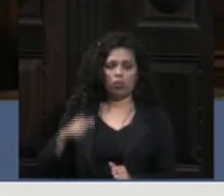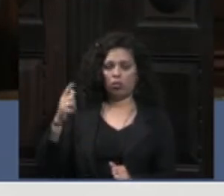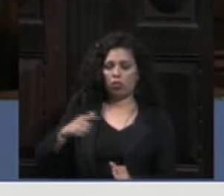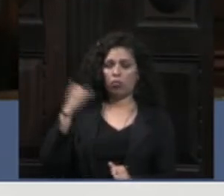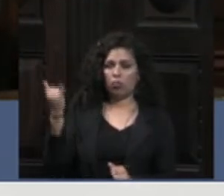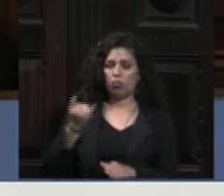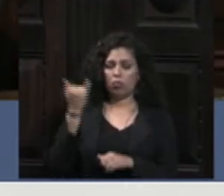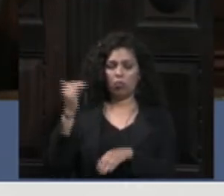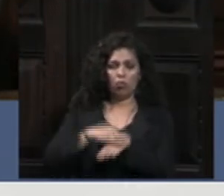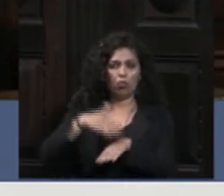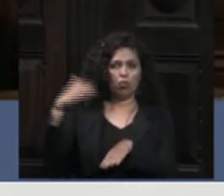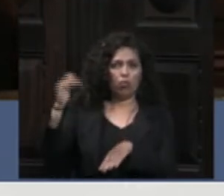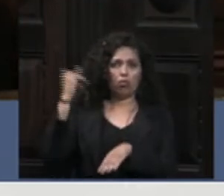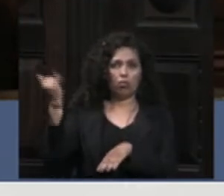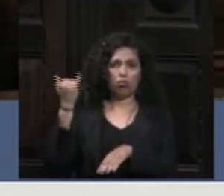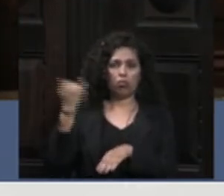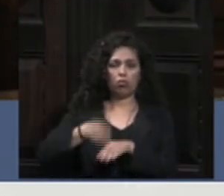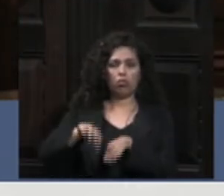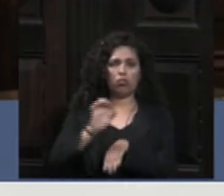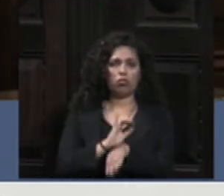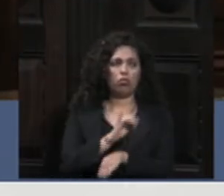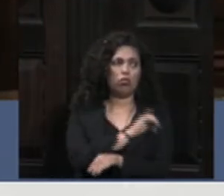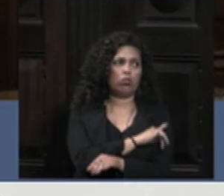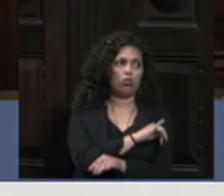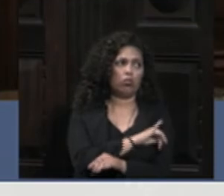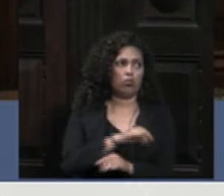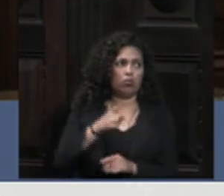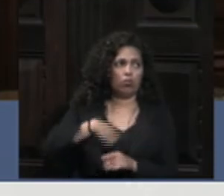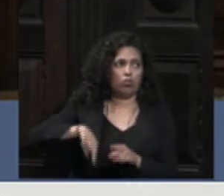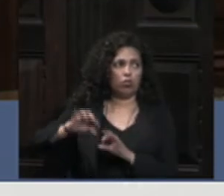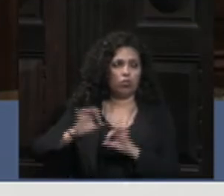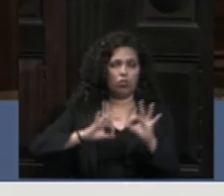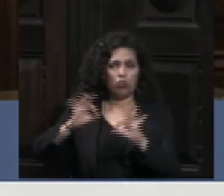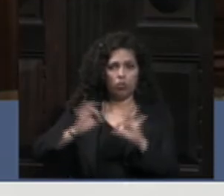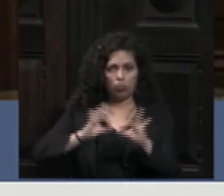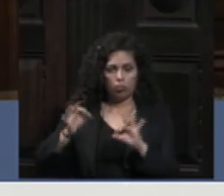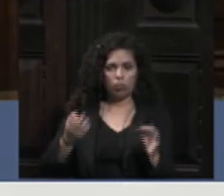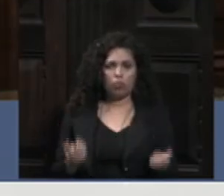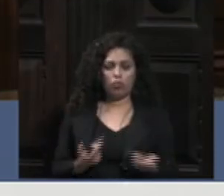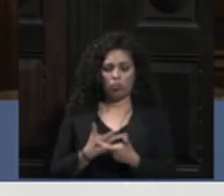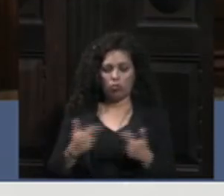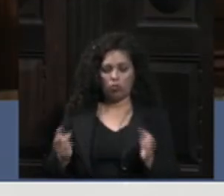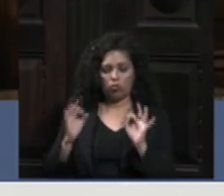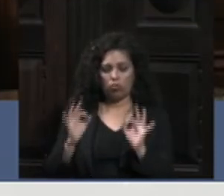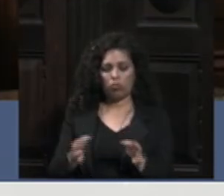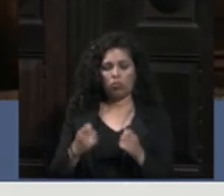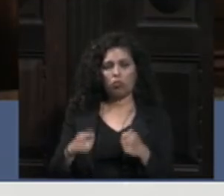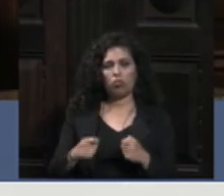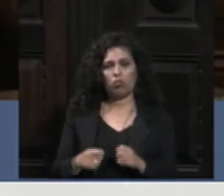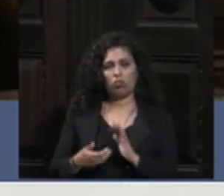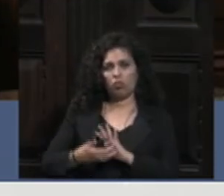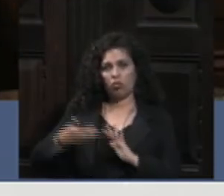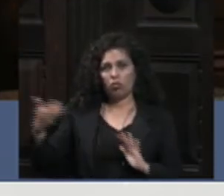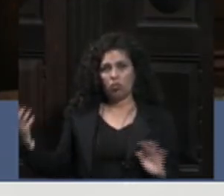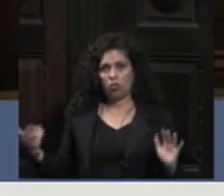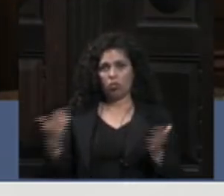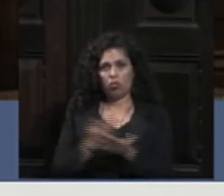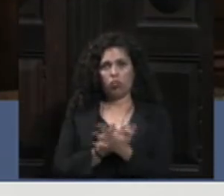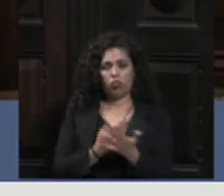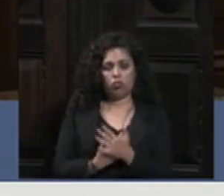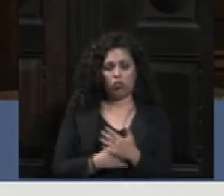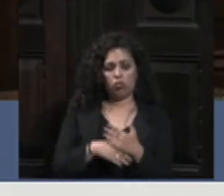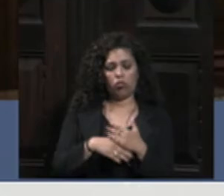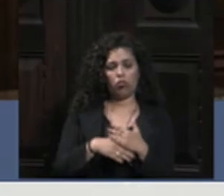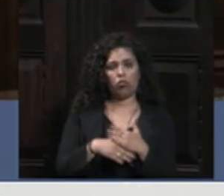Estado do Rio de Janeiro. A possibilidade de a gente tirar uma instituição das mãos do governo e transformar